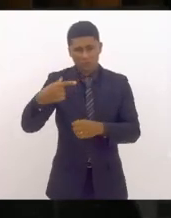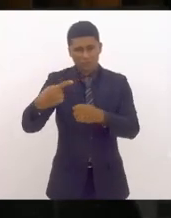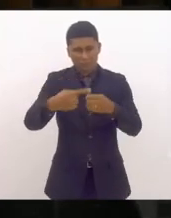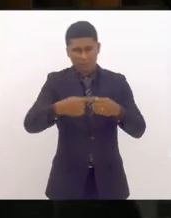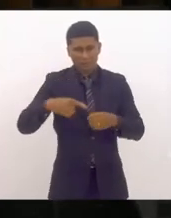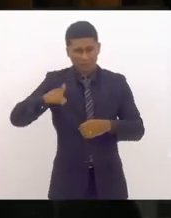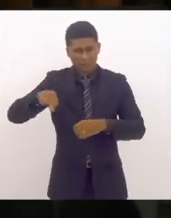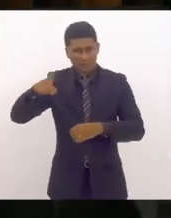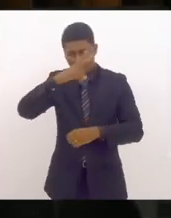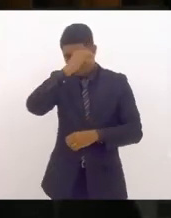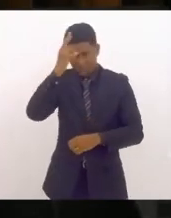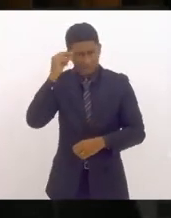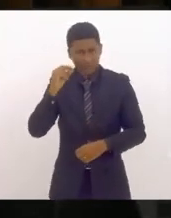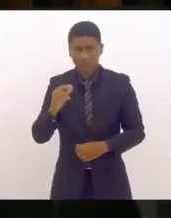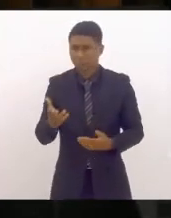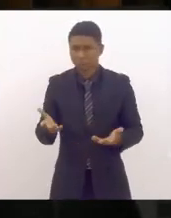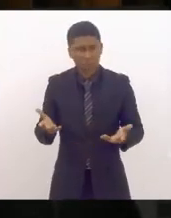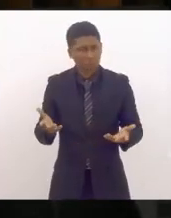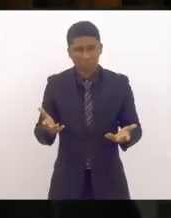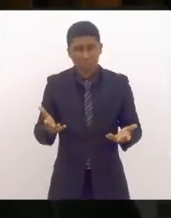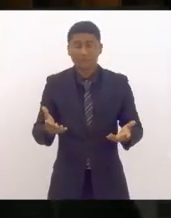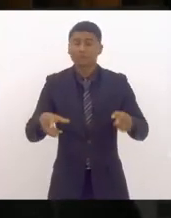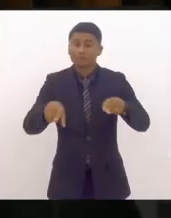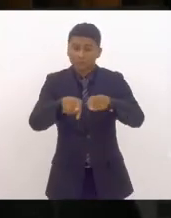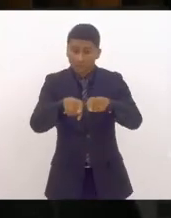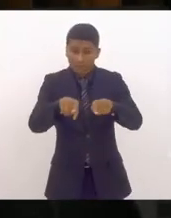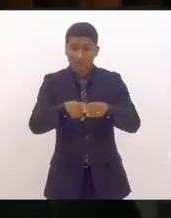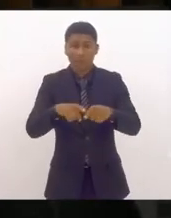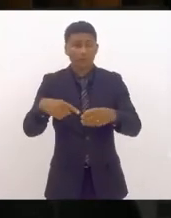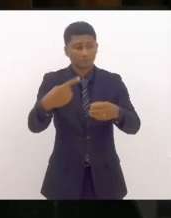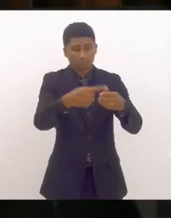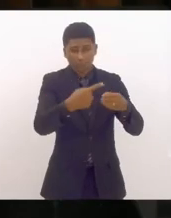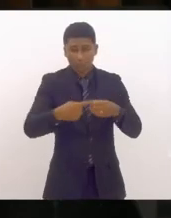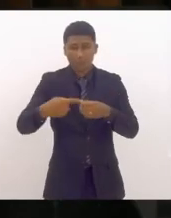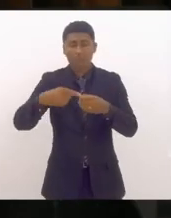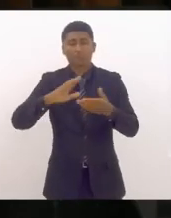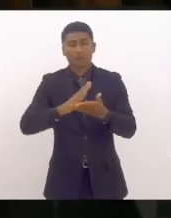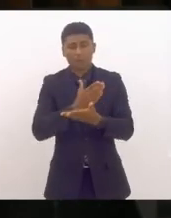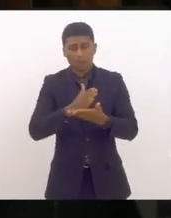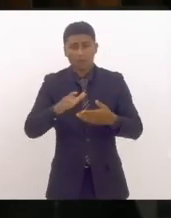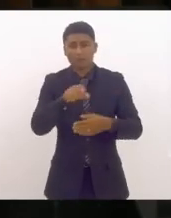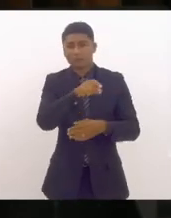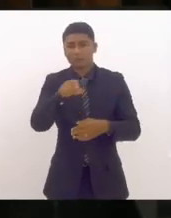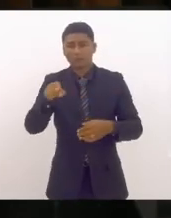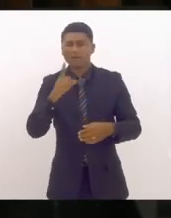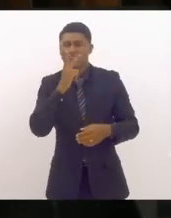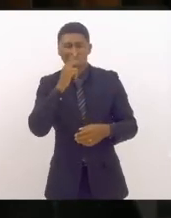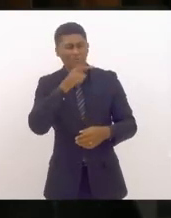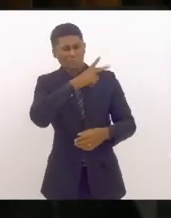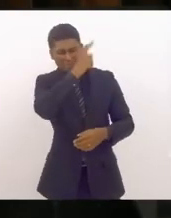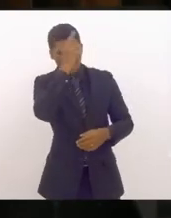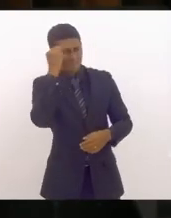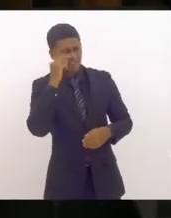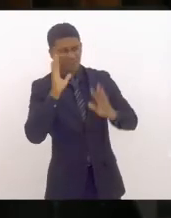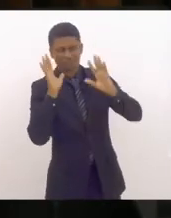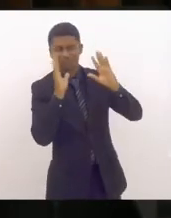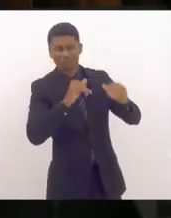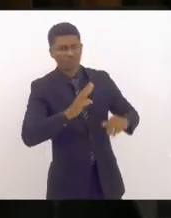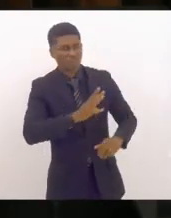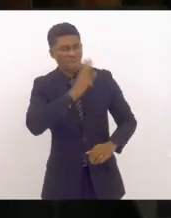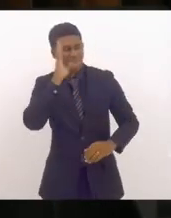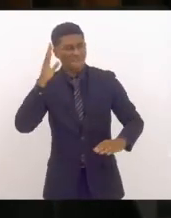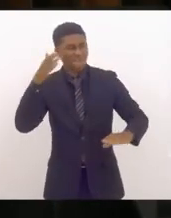presidente, em alguns municípios age ao arrepio dos prefeitos, no